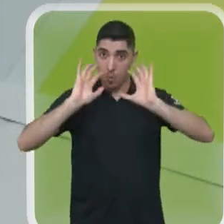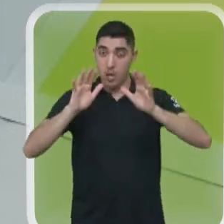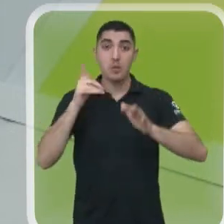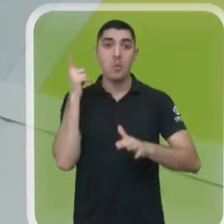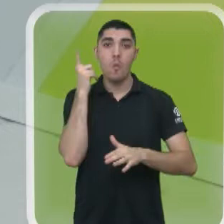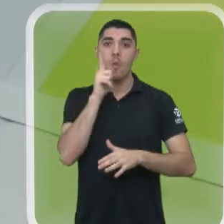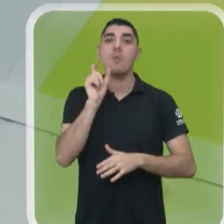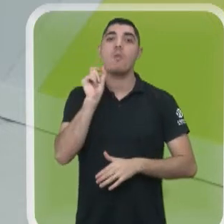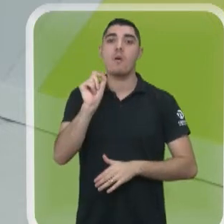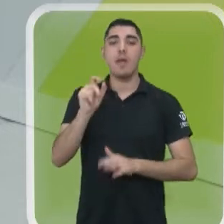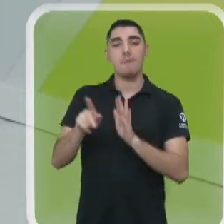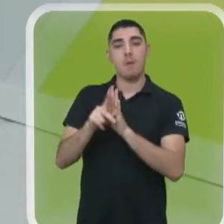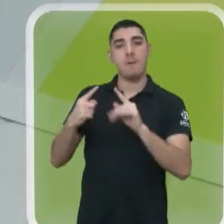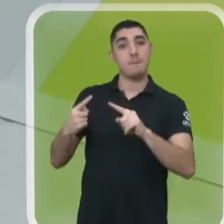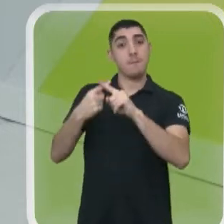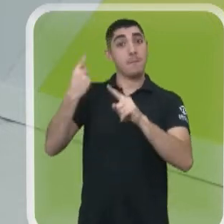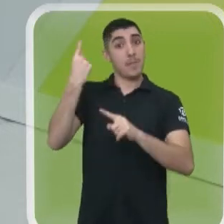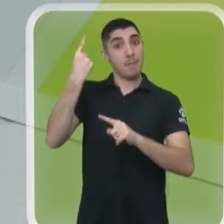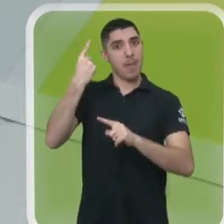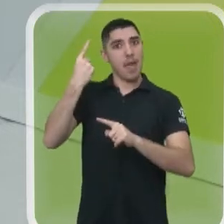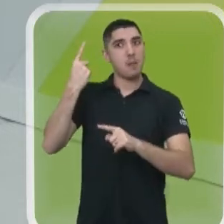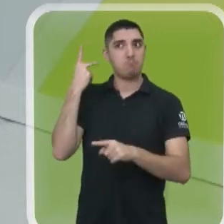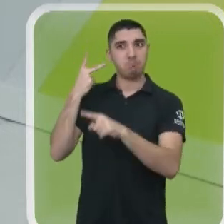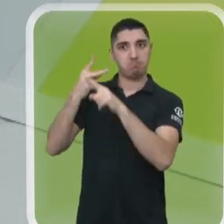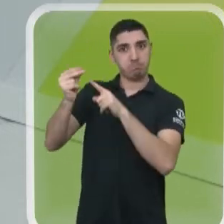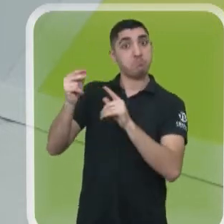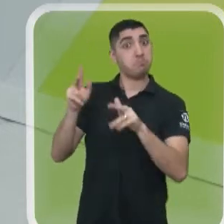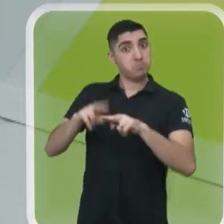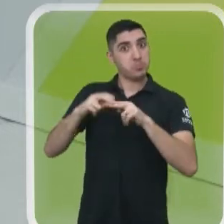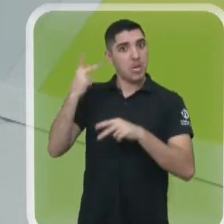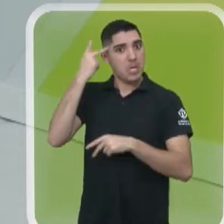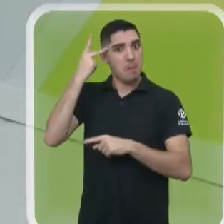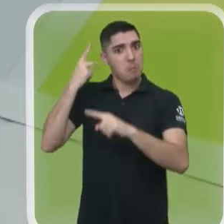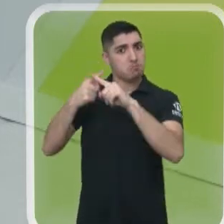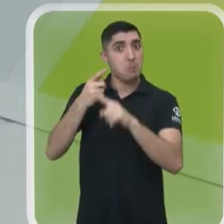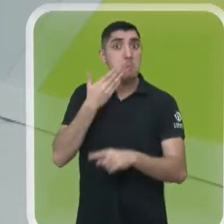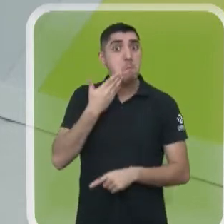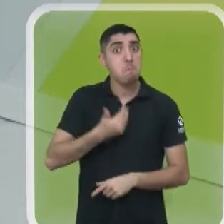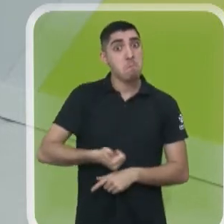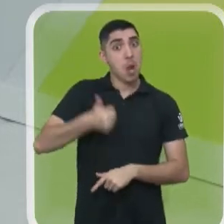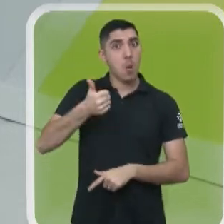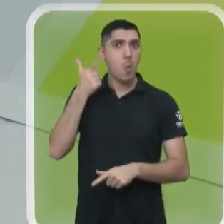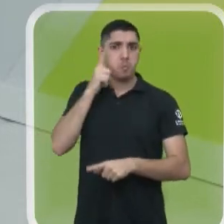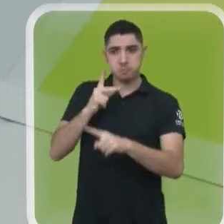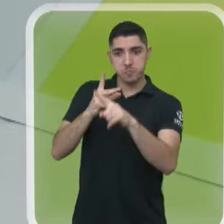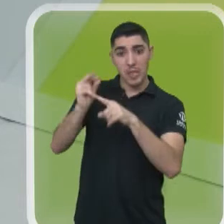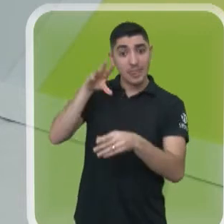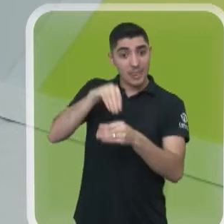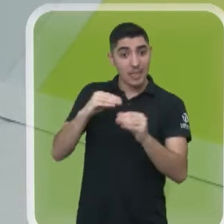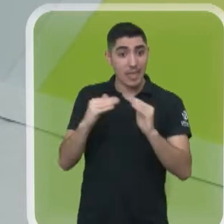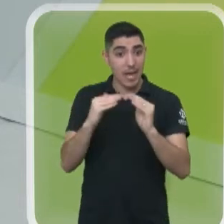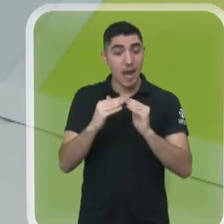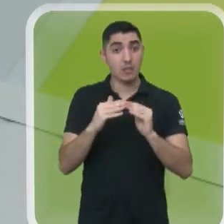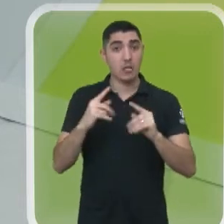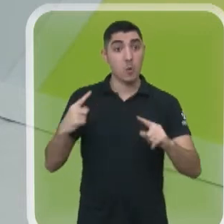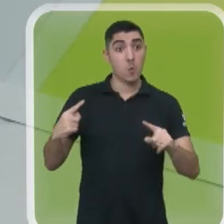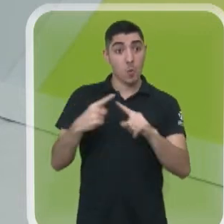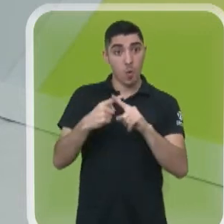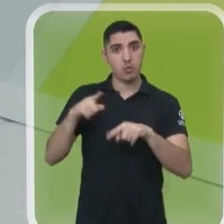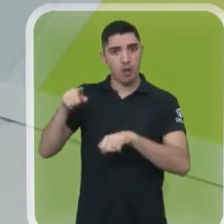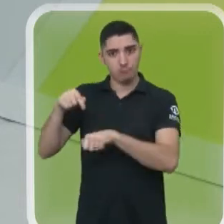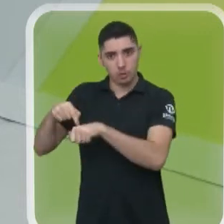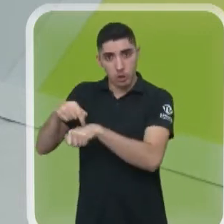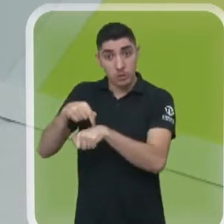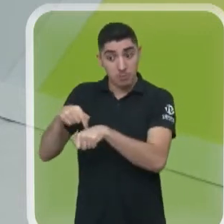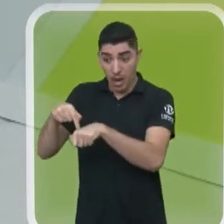estreou no Campeonato Paulista com a mão direita e começou bem demais como a vitória em casa contra o Atibaia Atibaia eles nunca